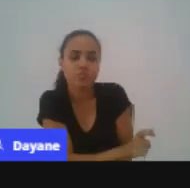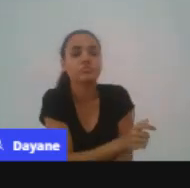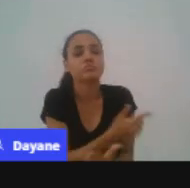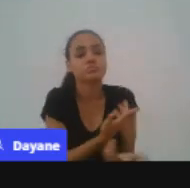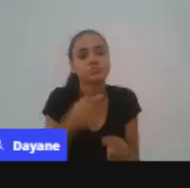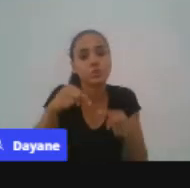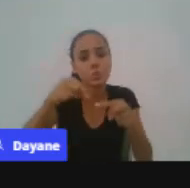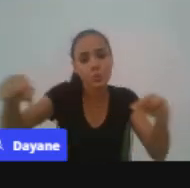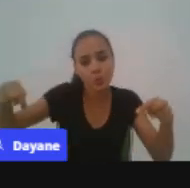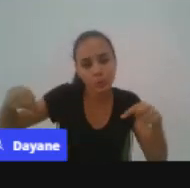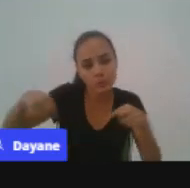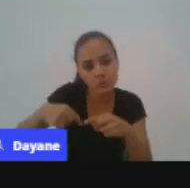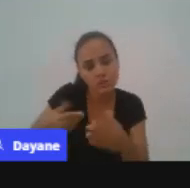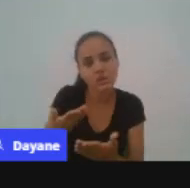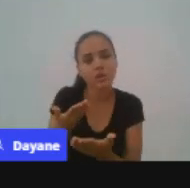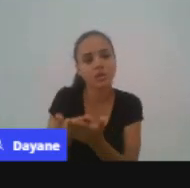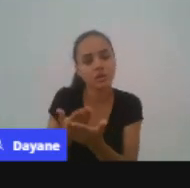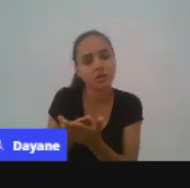por habilidade